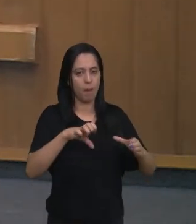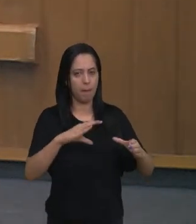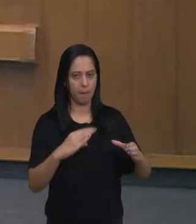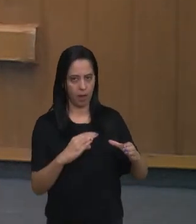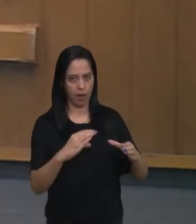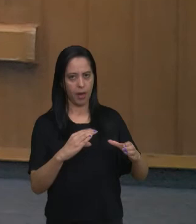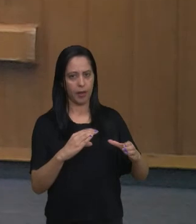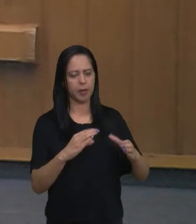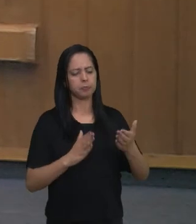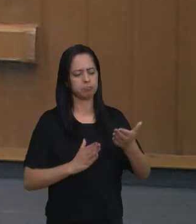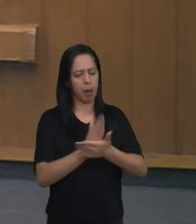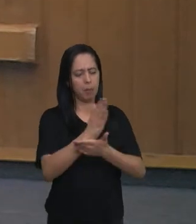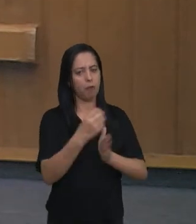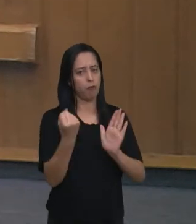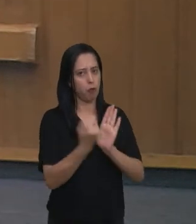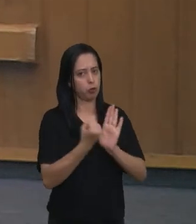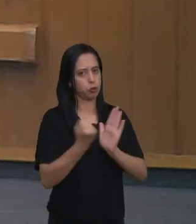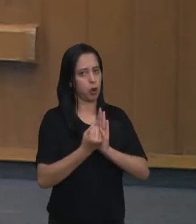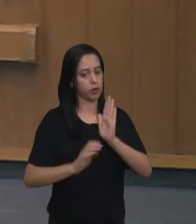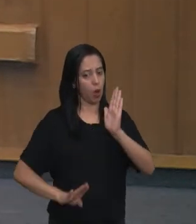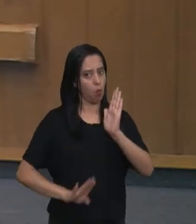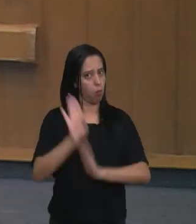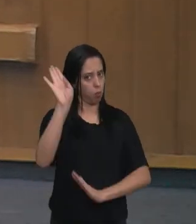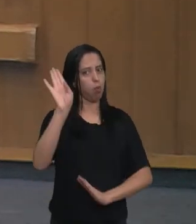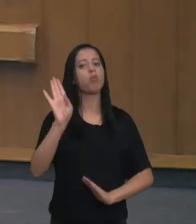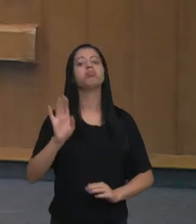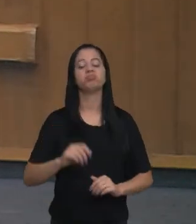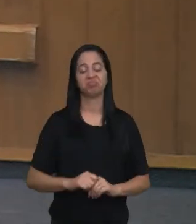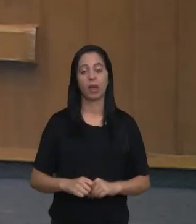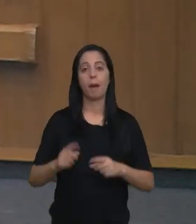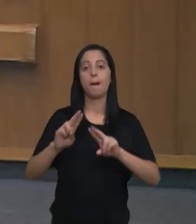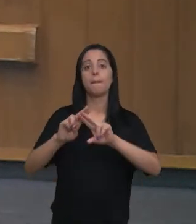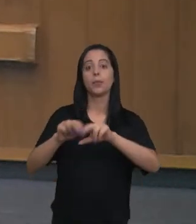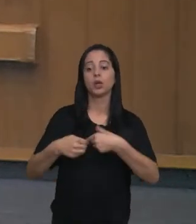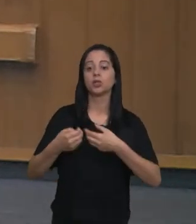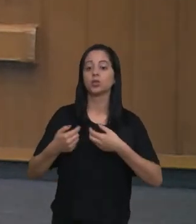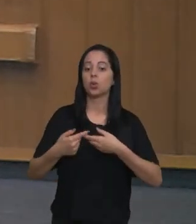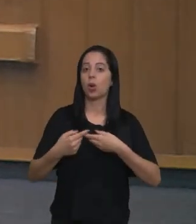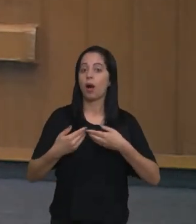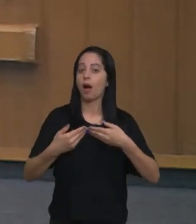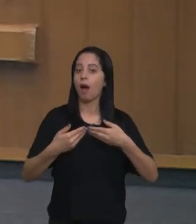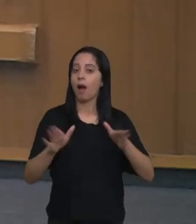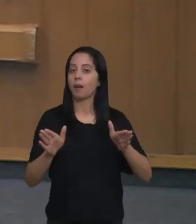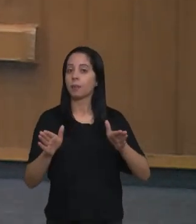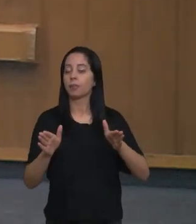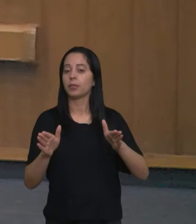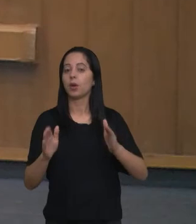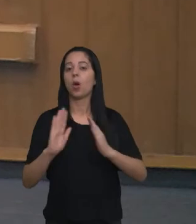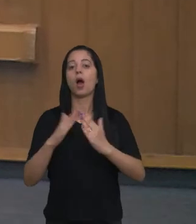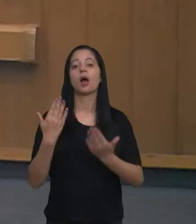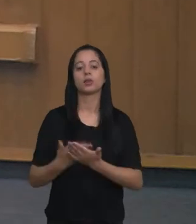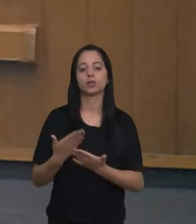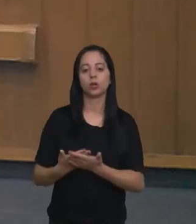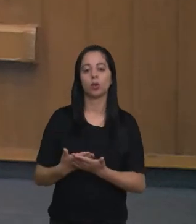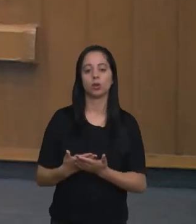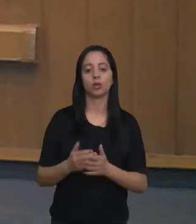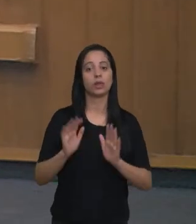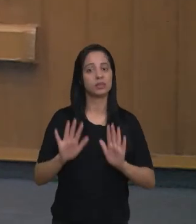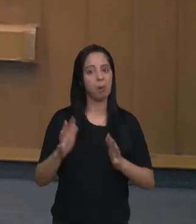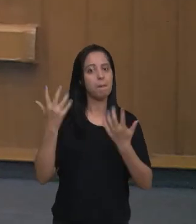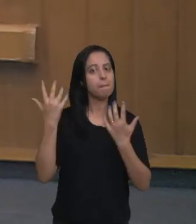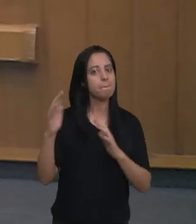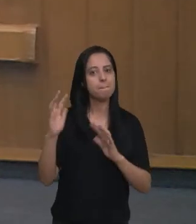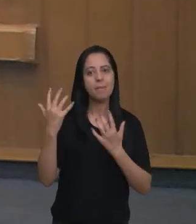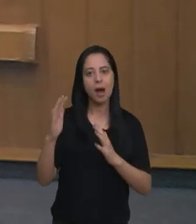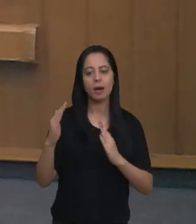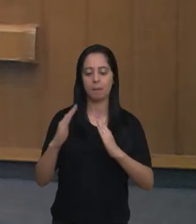com nota máxima para sua instalação, o conceito de valor número 5. Então, a gente quer parabenizar